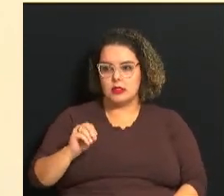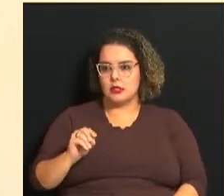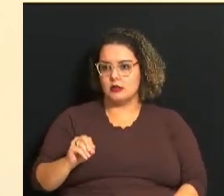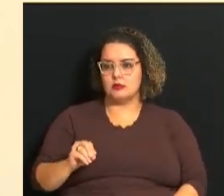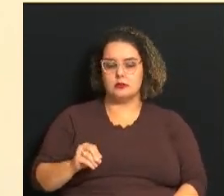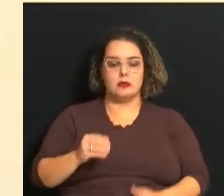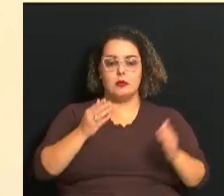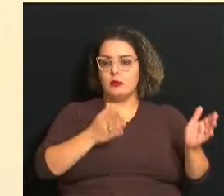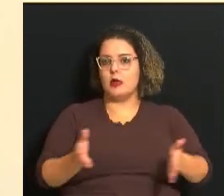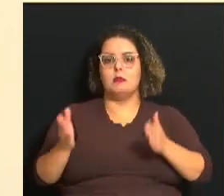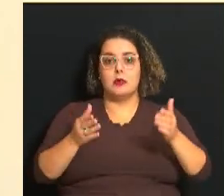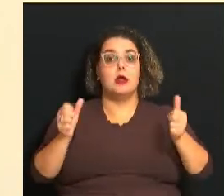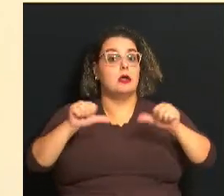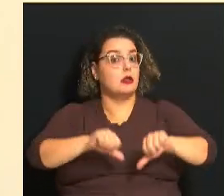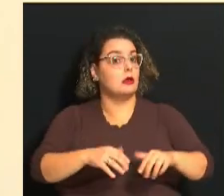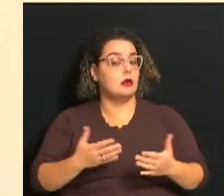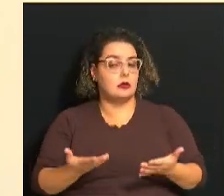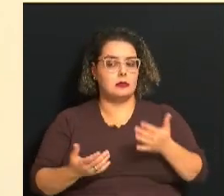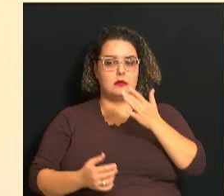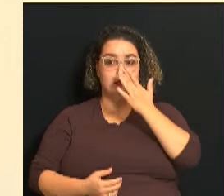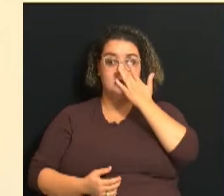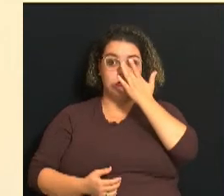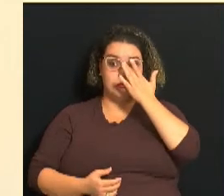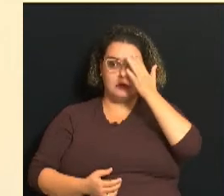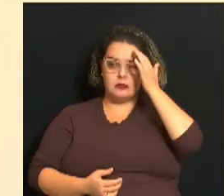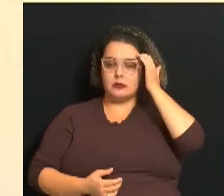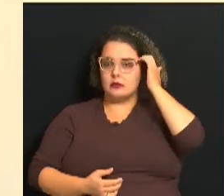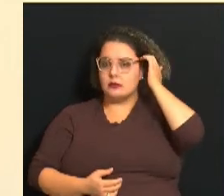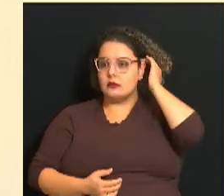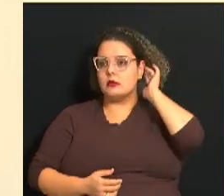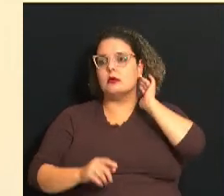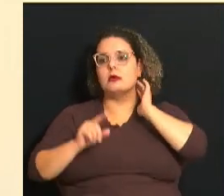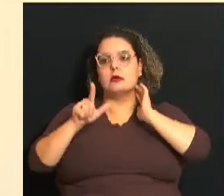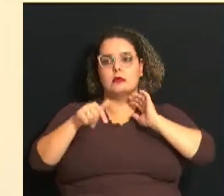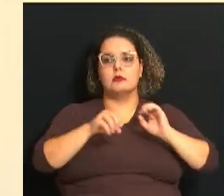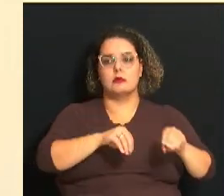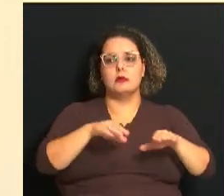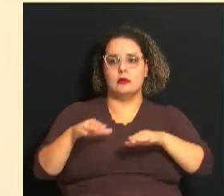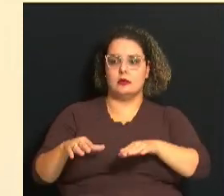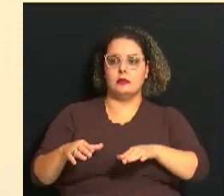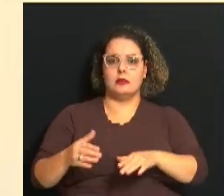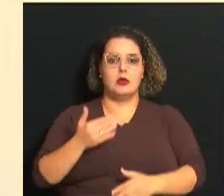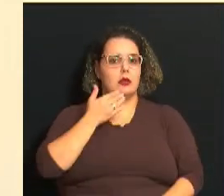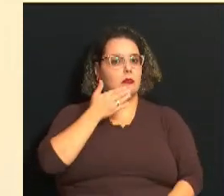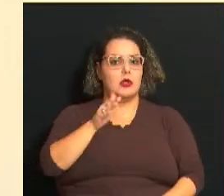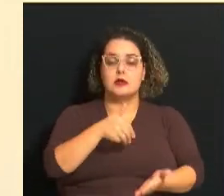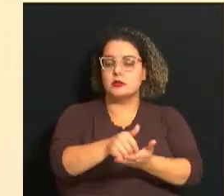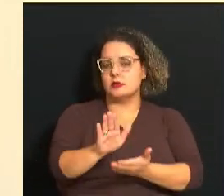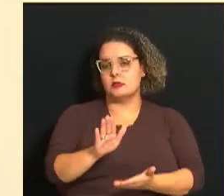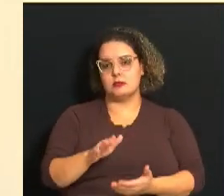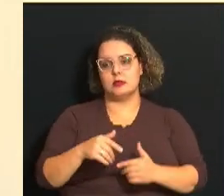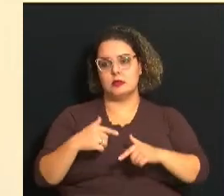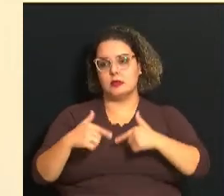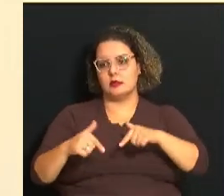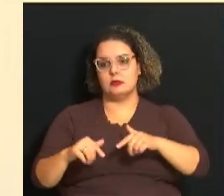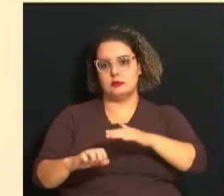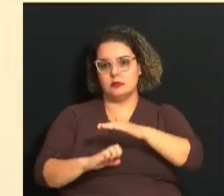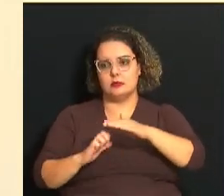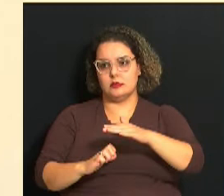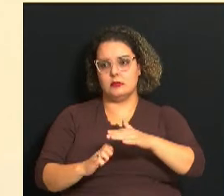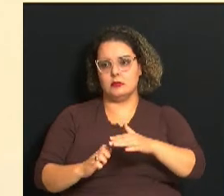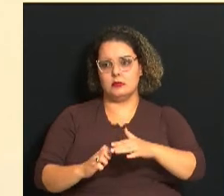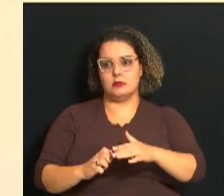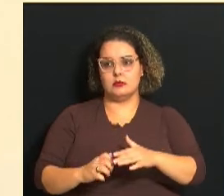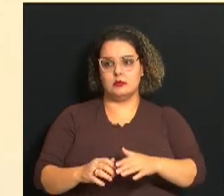a produção dele era prejudicada e aí combina de mesmo depois de mudar de setor ele então pede a conta da empresa e aí quando ele procura né o